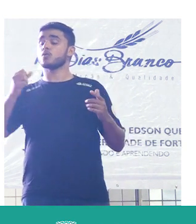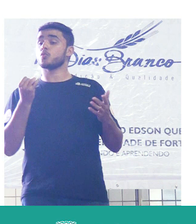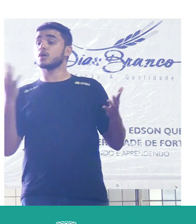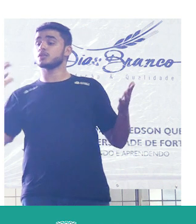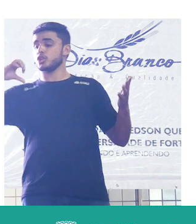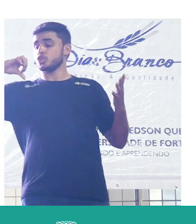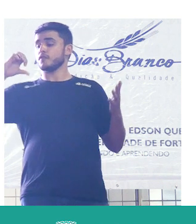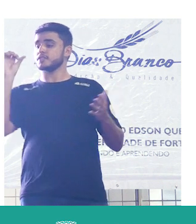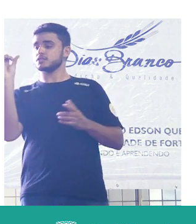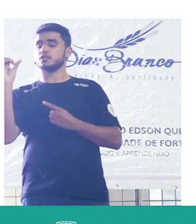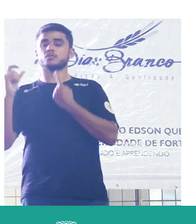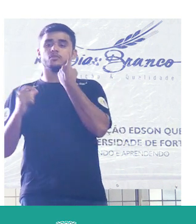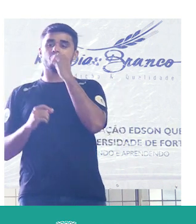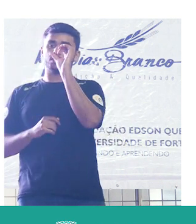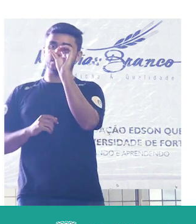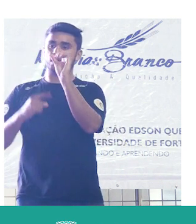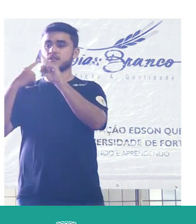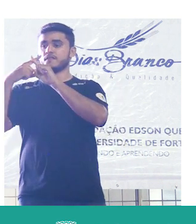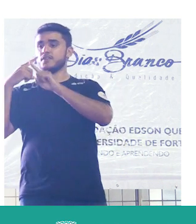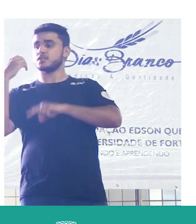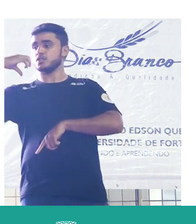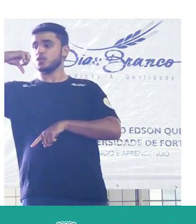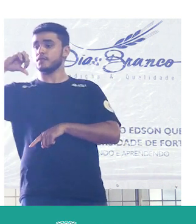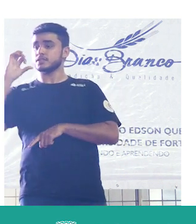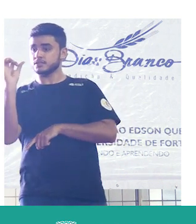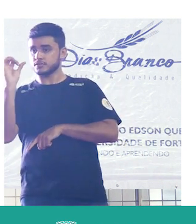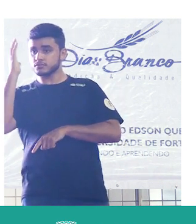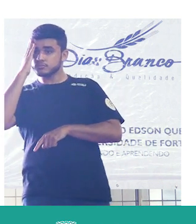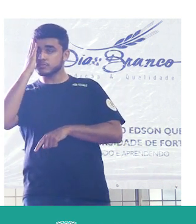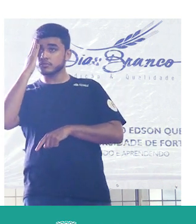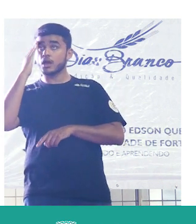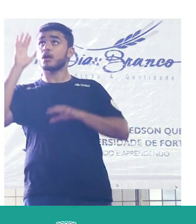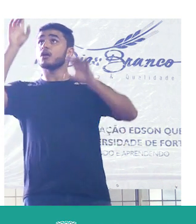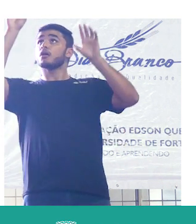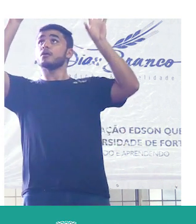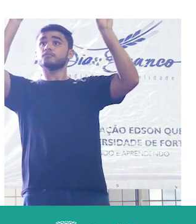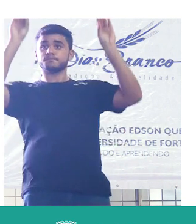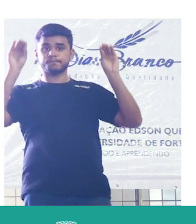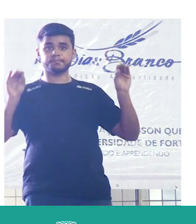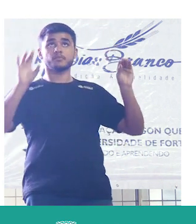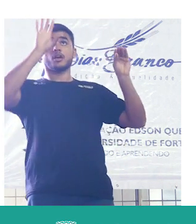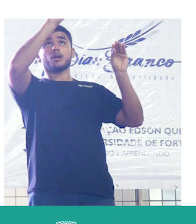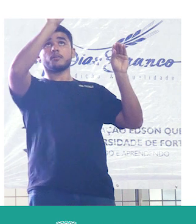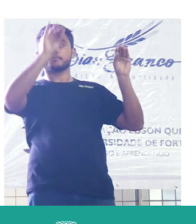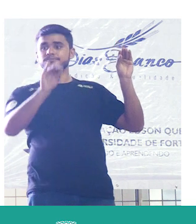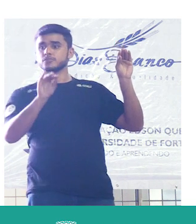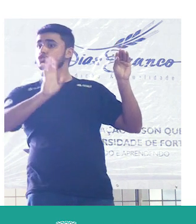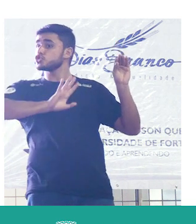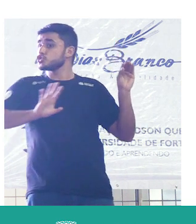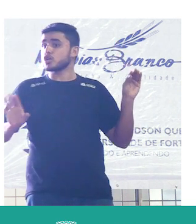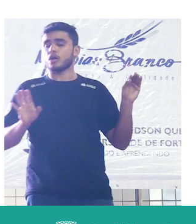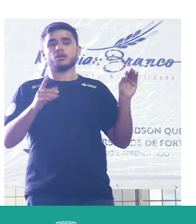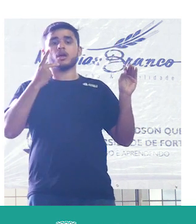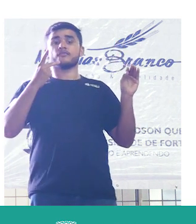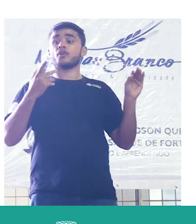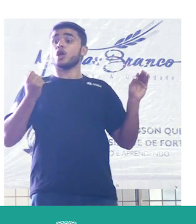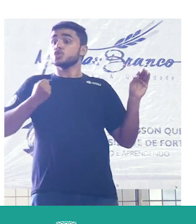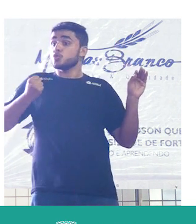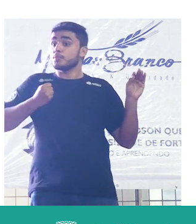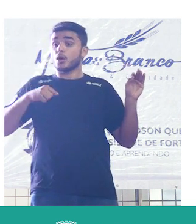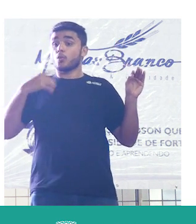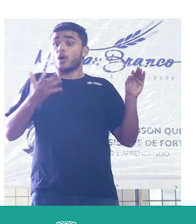mols. Aí fica 6 vezes 96. Está vendo? Os números que estão nos coeficientes, eles multiplicam as